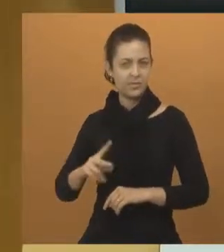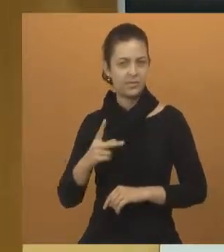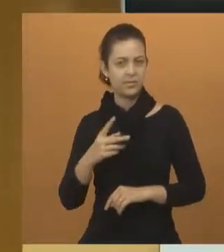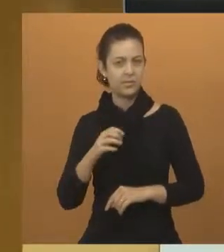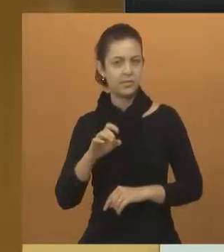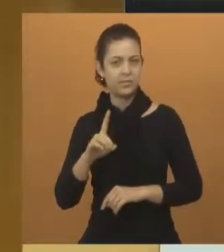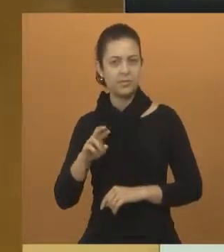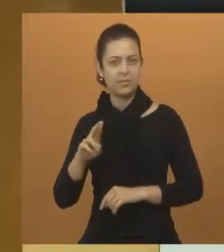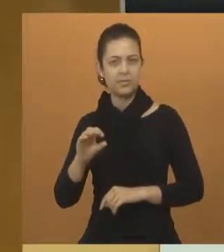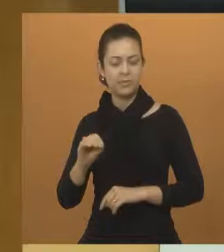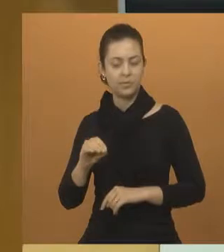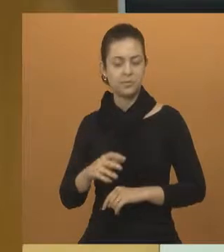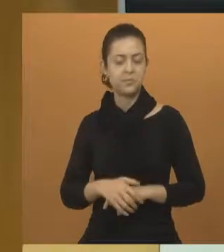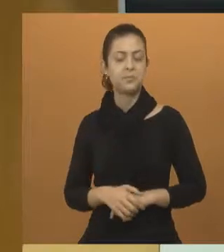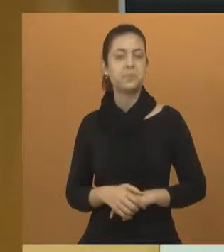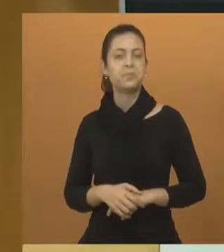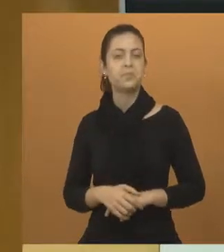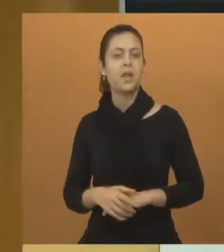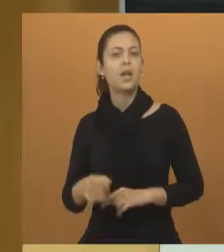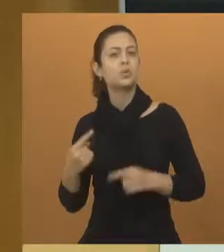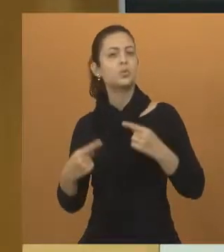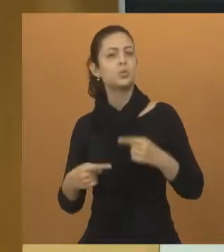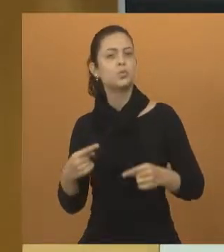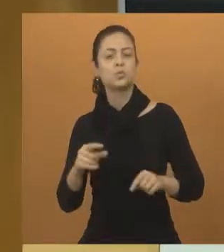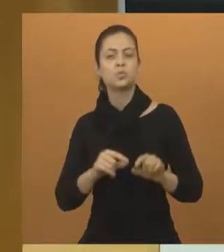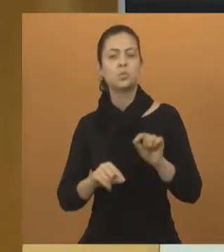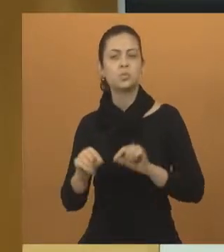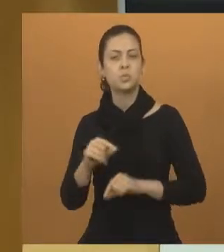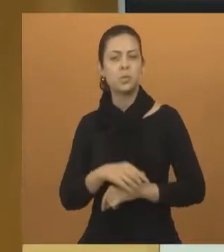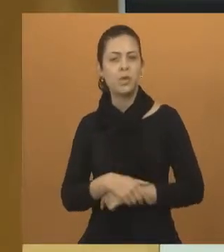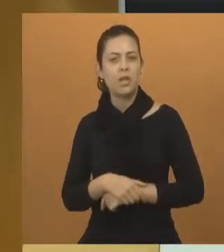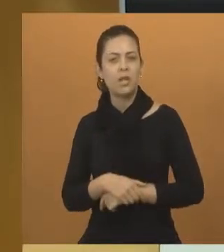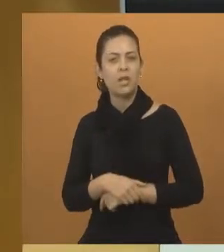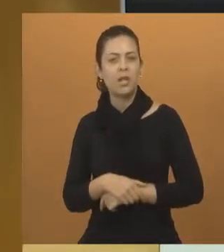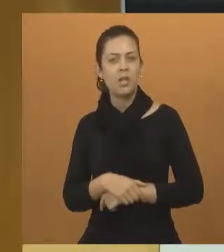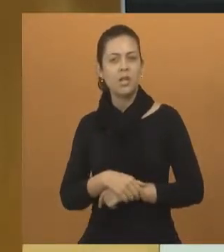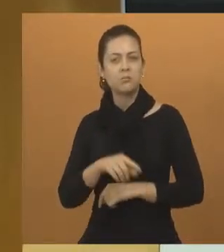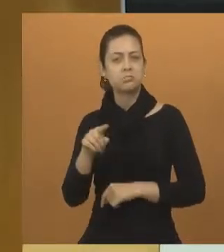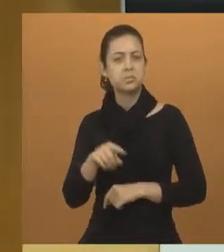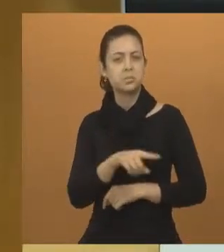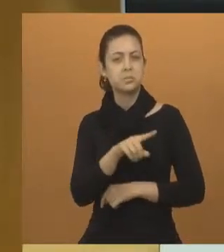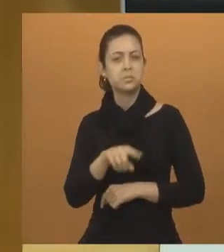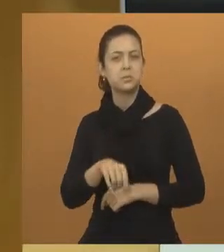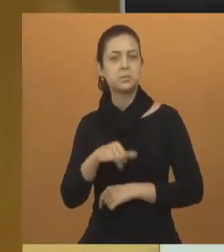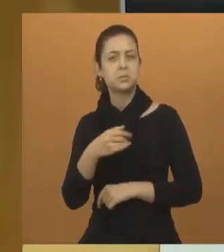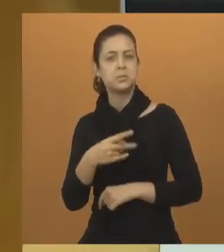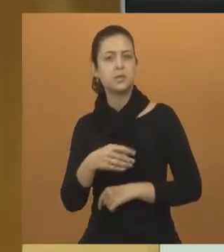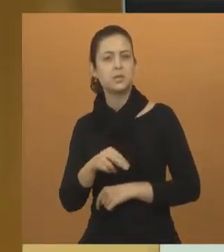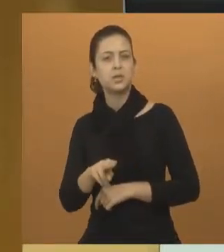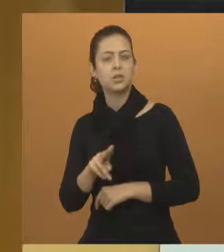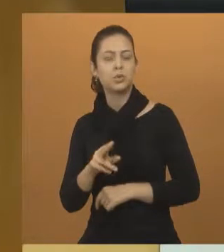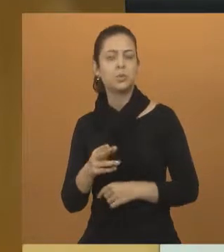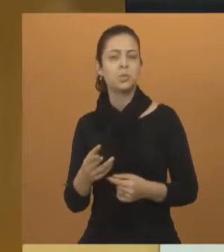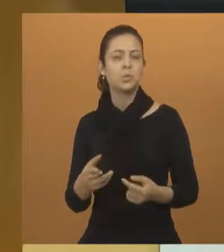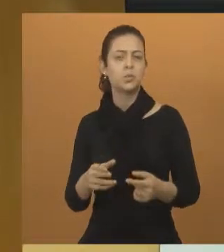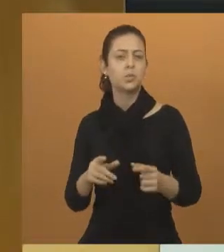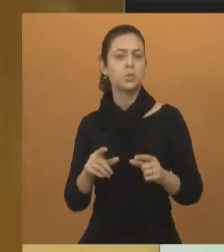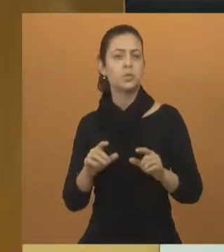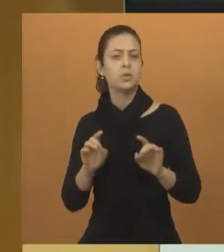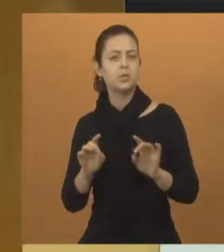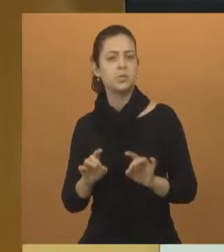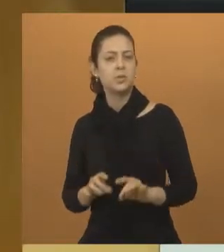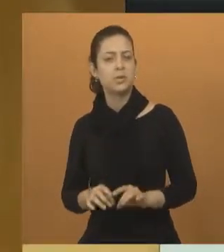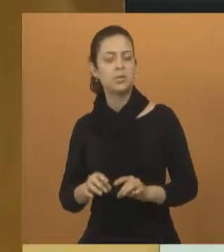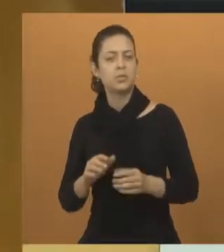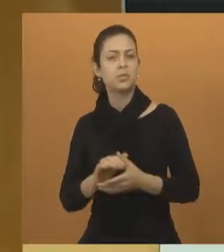Pedro Mota. Nós discutimos o quê? A isenção do IPTU, a forma que, em especial, o